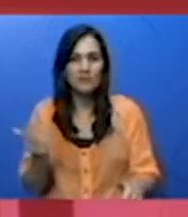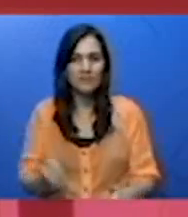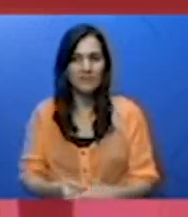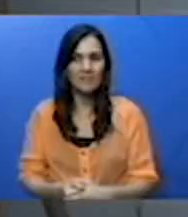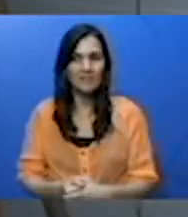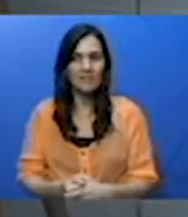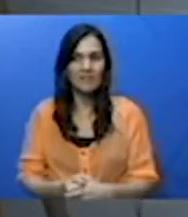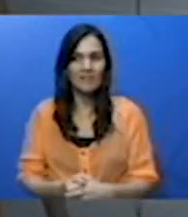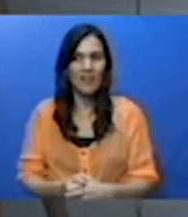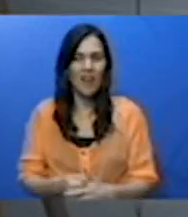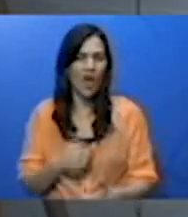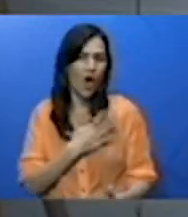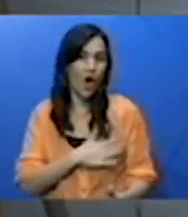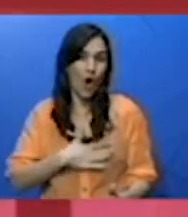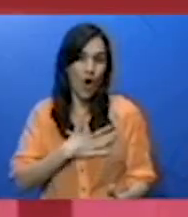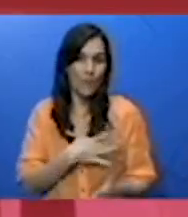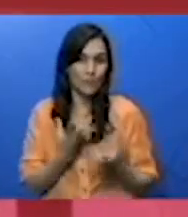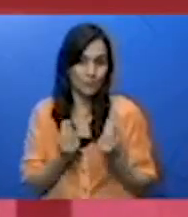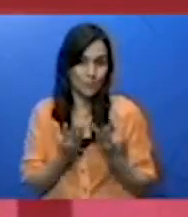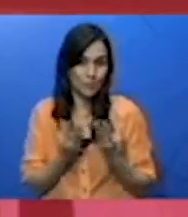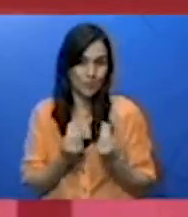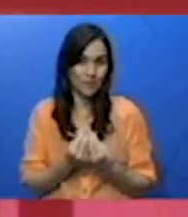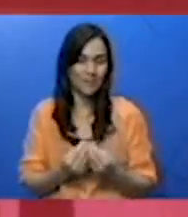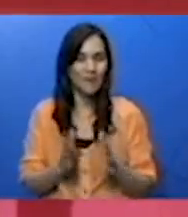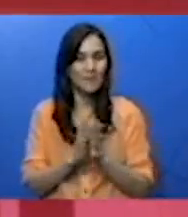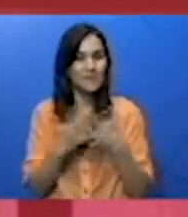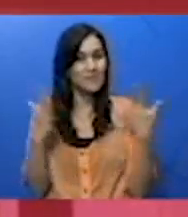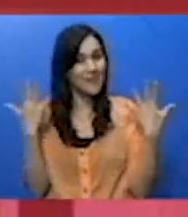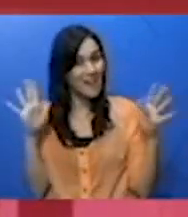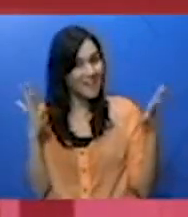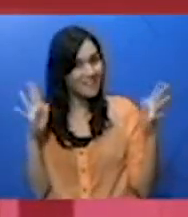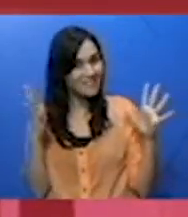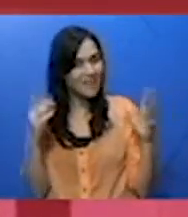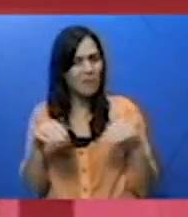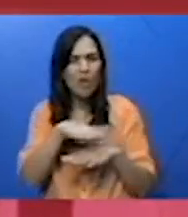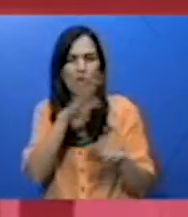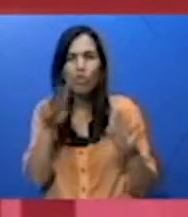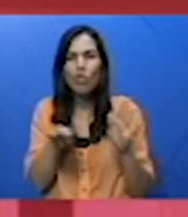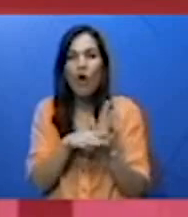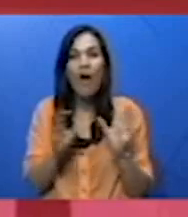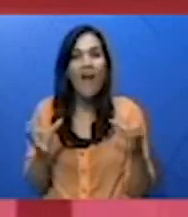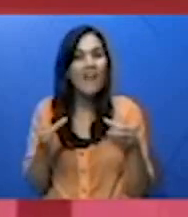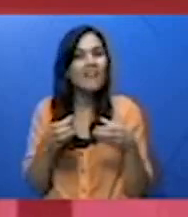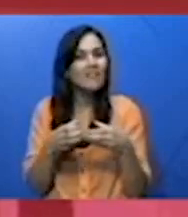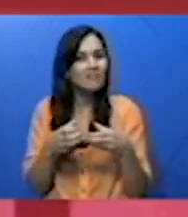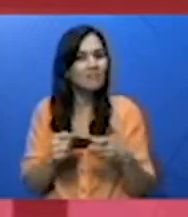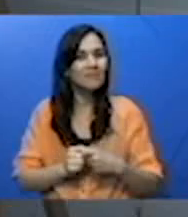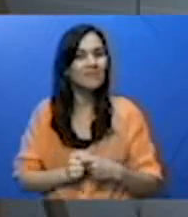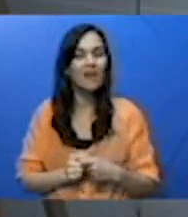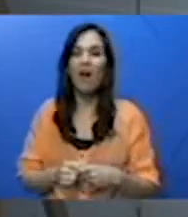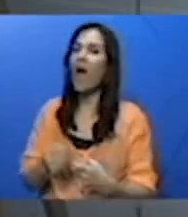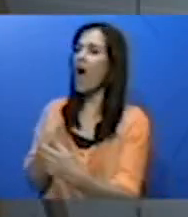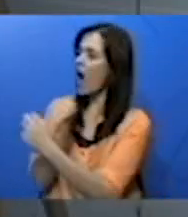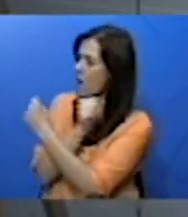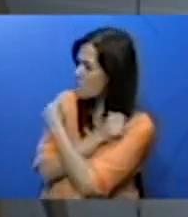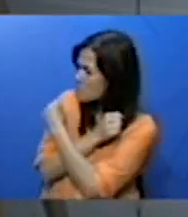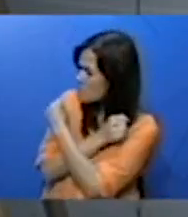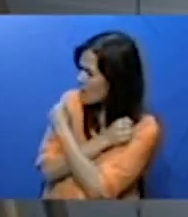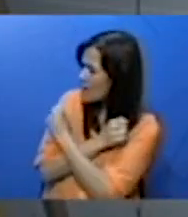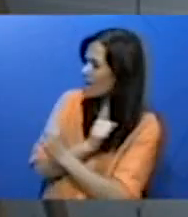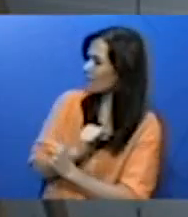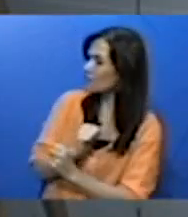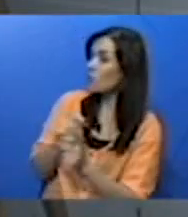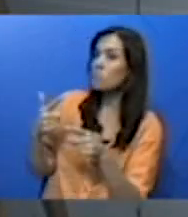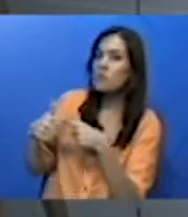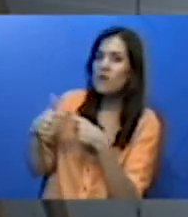Ela adorou, pediu para falar meus parabéns para toda a equipe. Manda um abraço para ela, viu, Clarinha? Ela